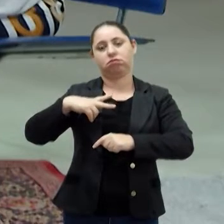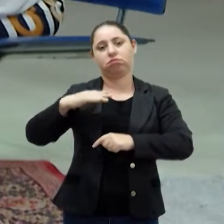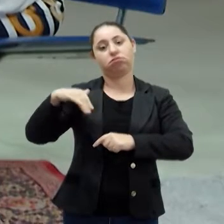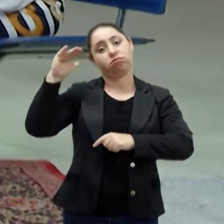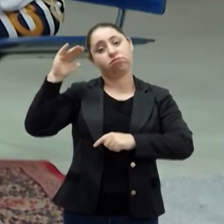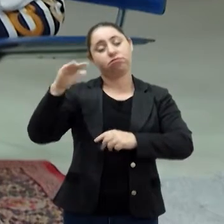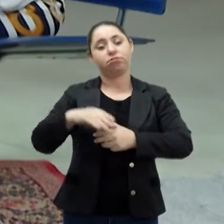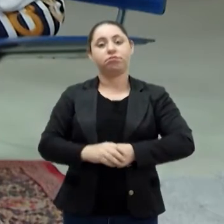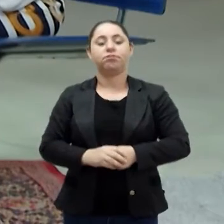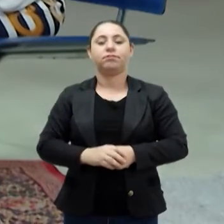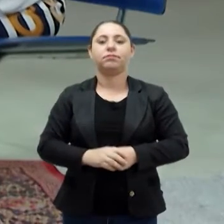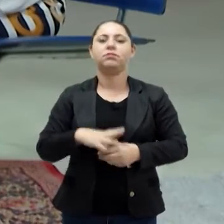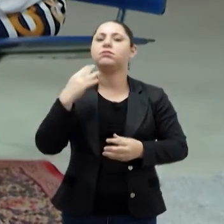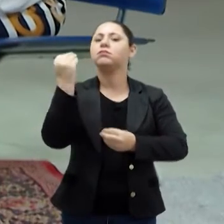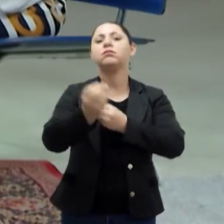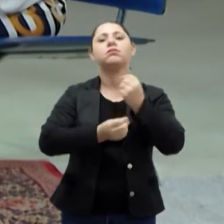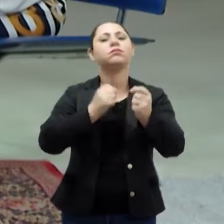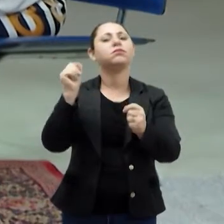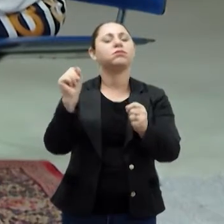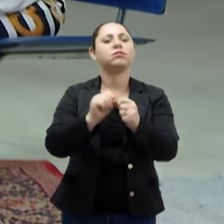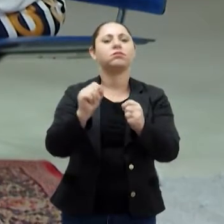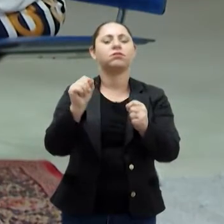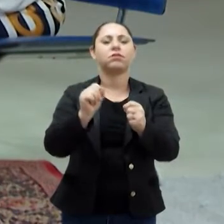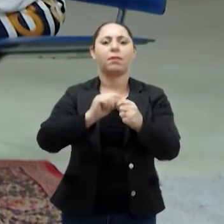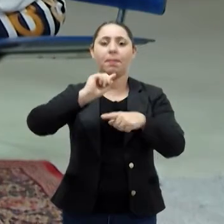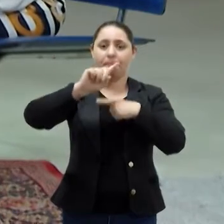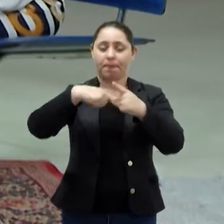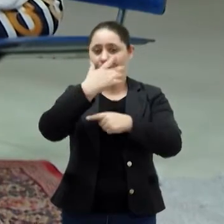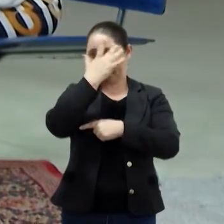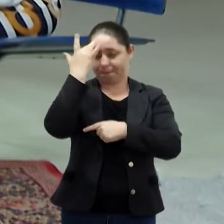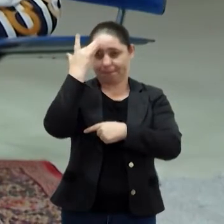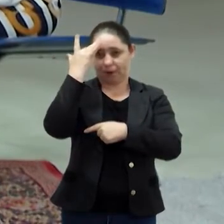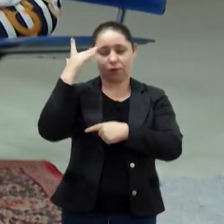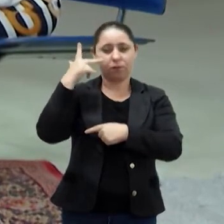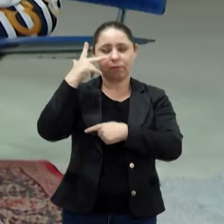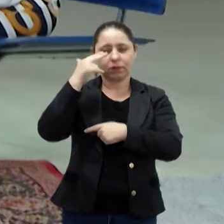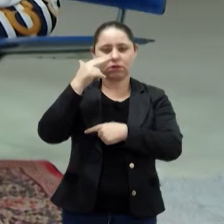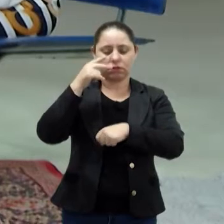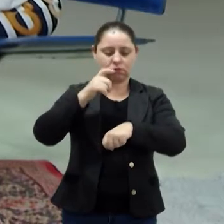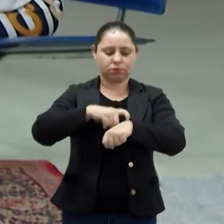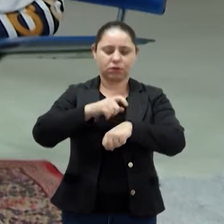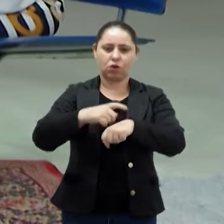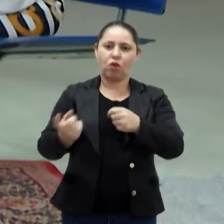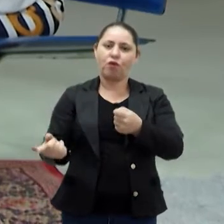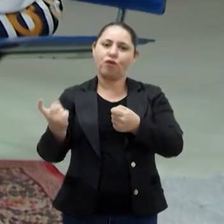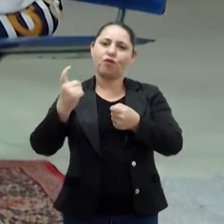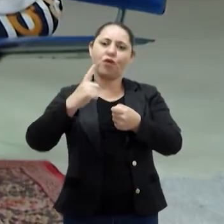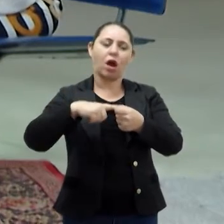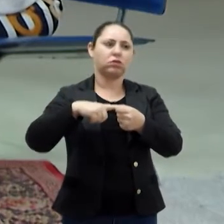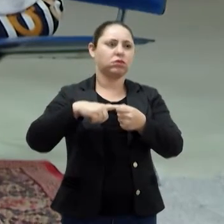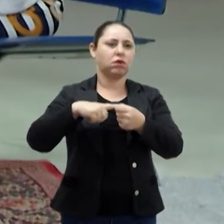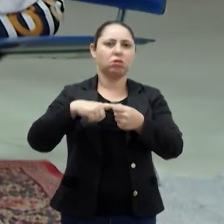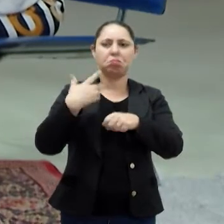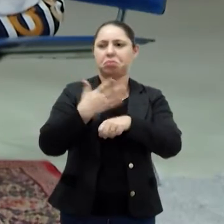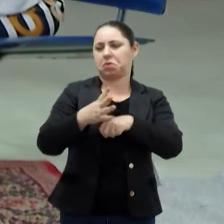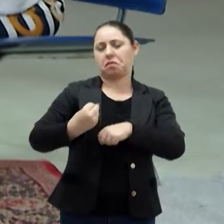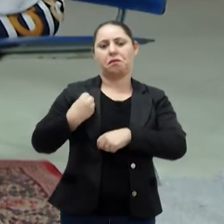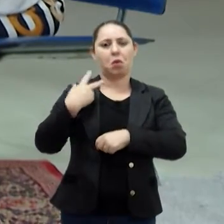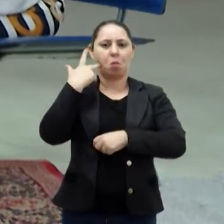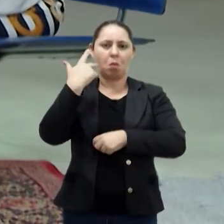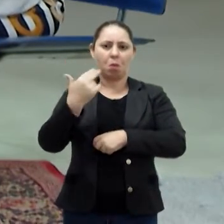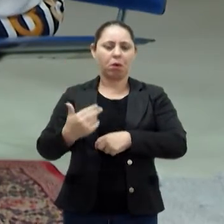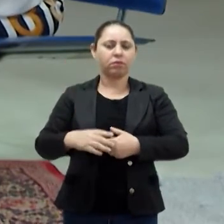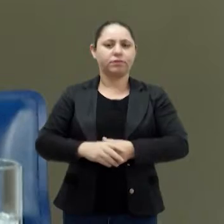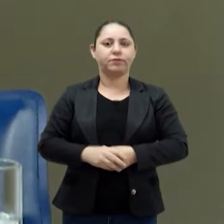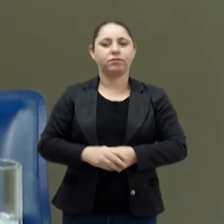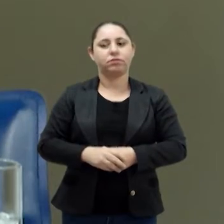privado. Doutor, como que é feito depois que a pessoa fez a cirurgia? Quanto tempo ela pode retornar para as atividades normais do dia a